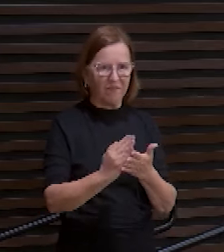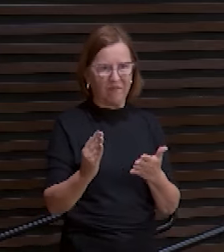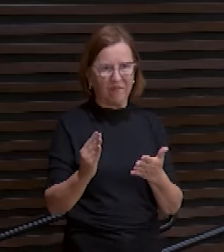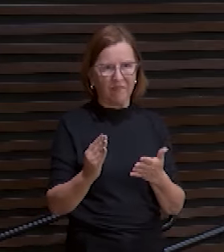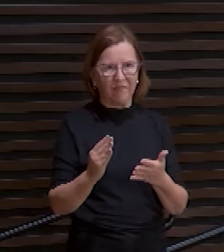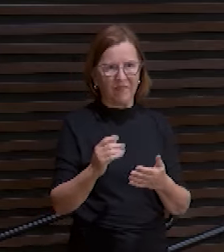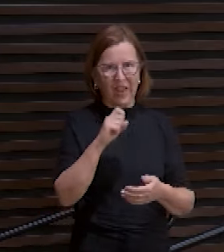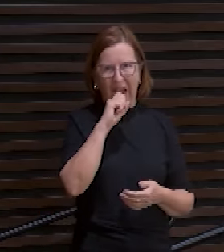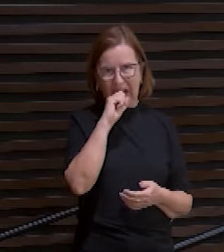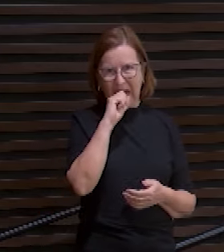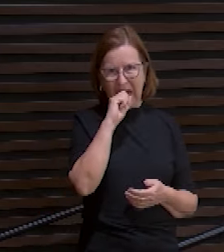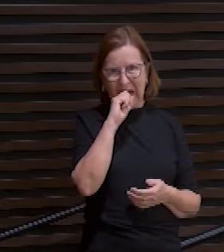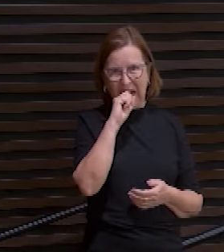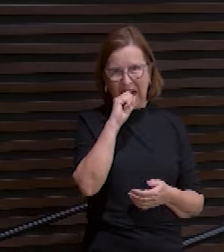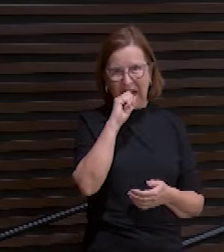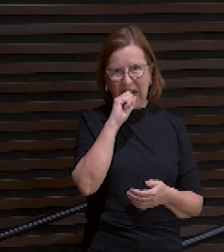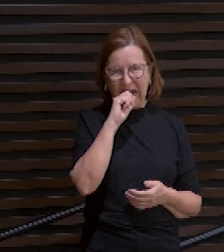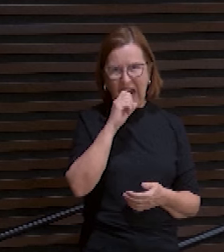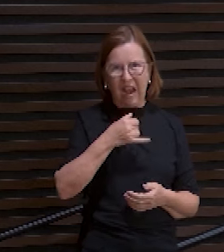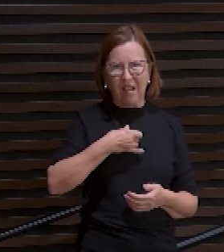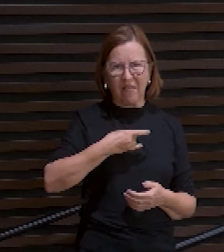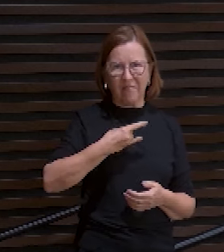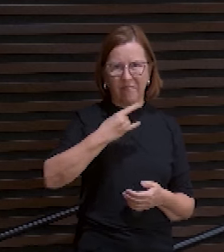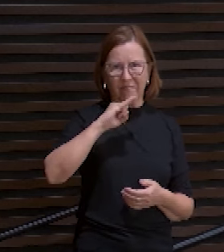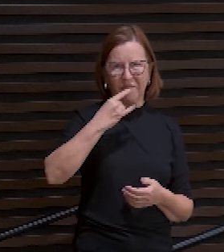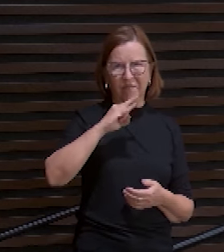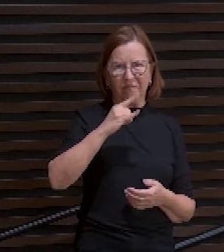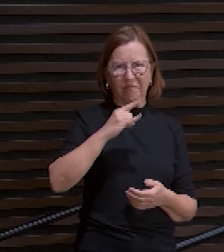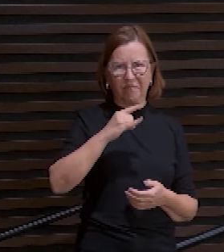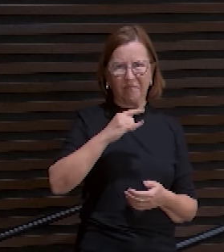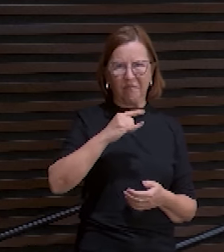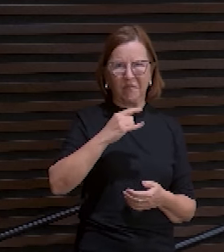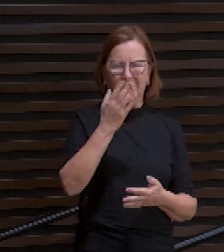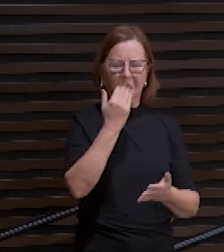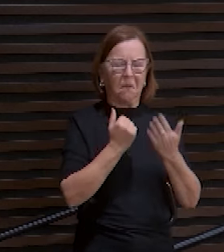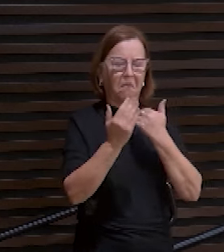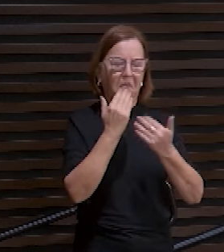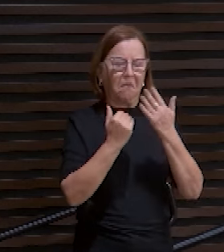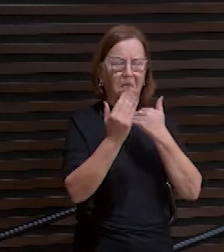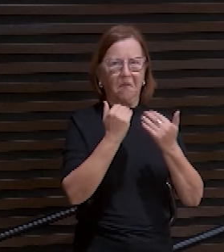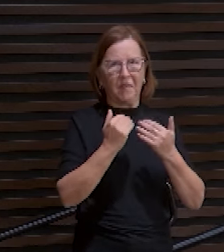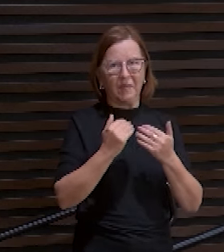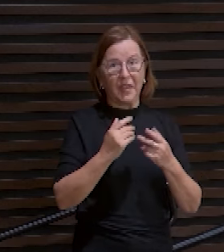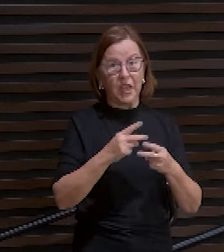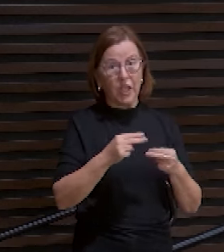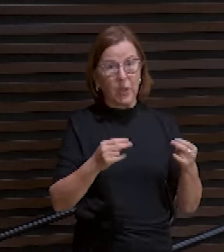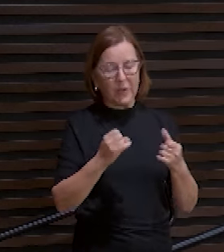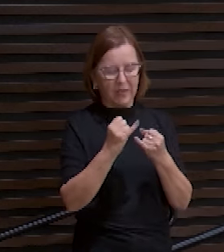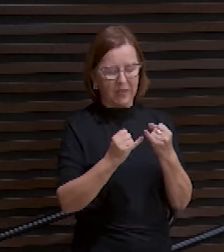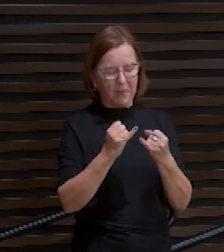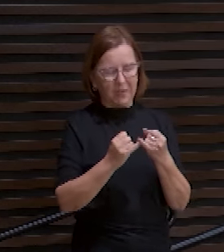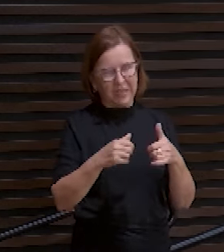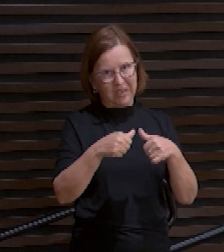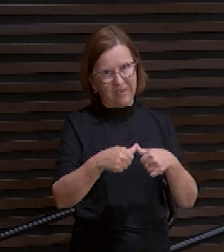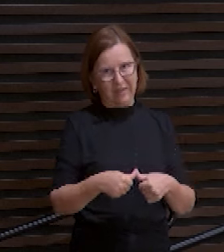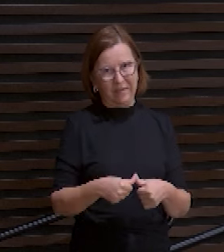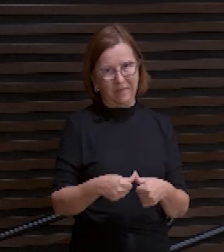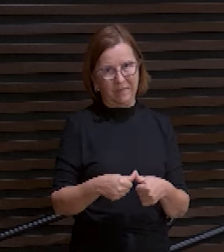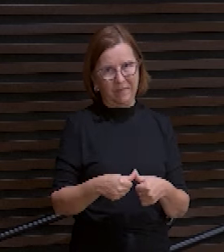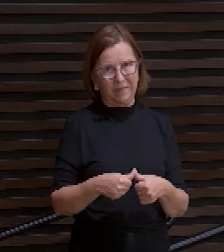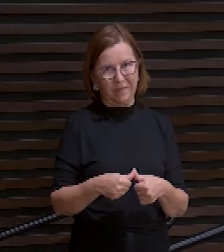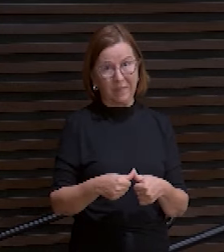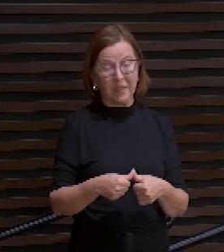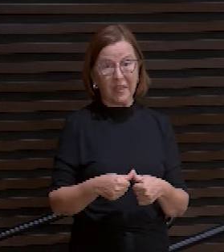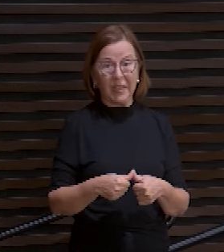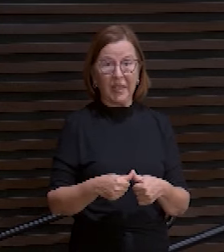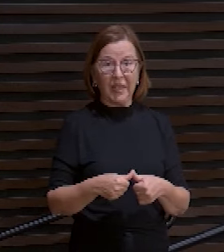invejas bebedices glutonarias e coisas semelhantes a estas a respeito